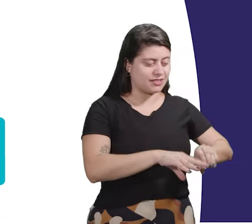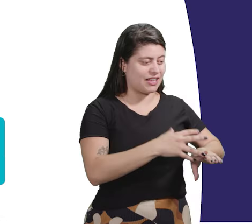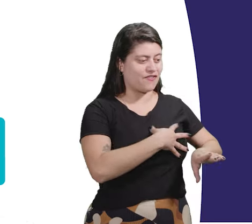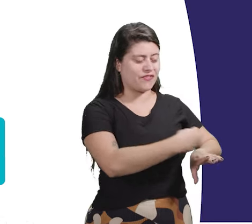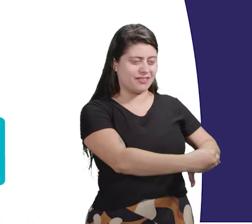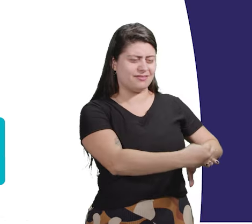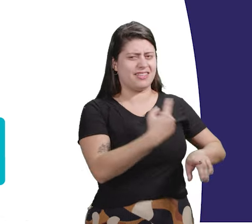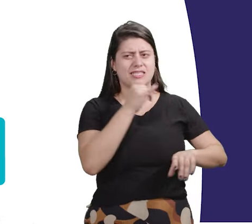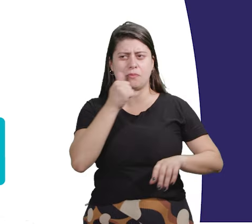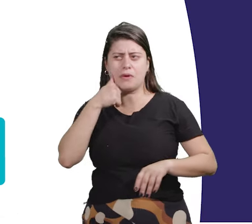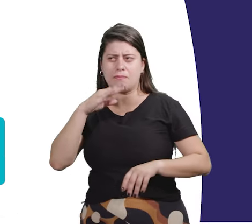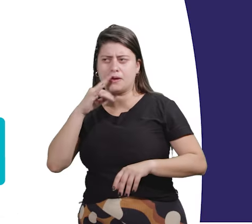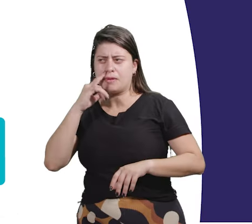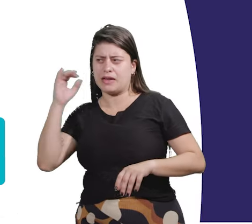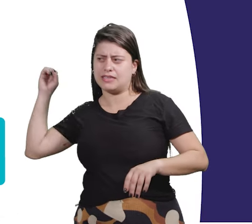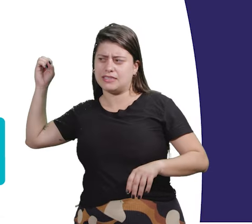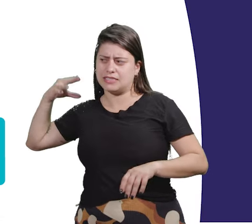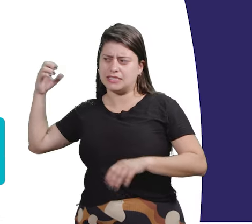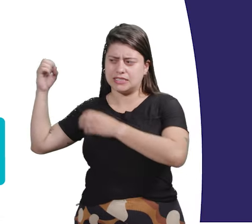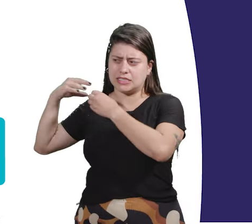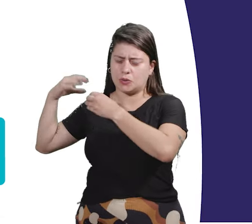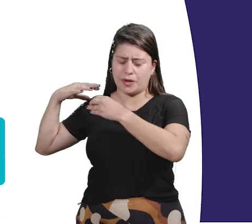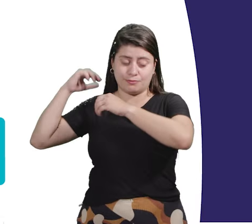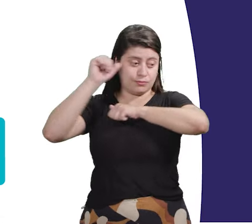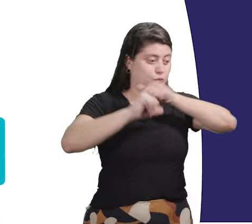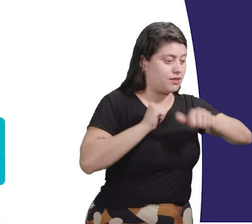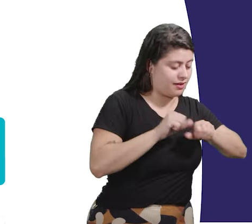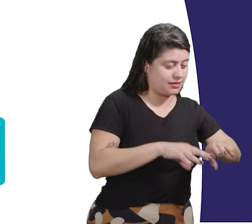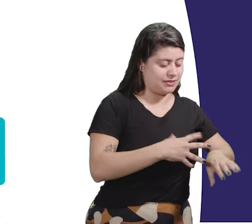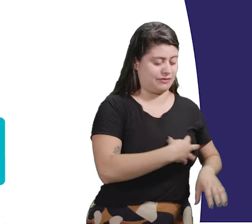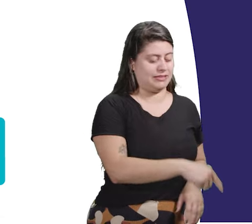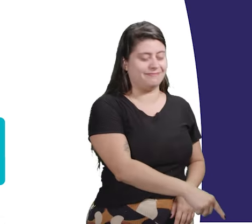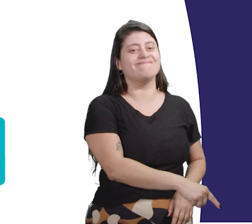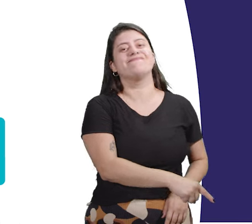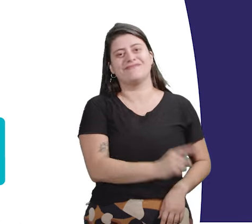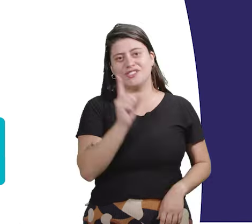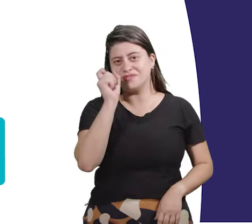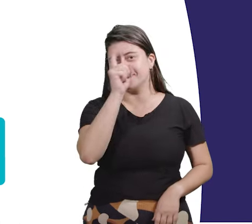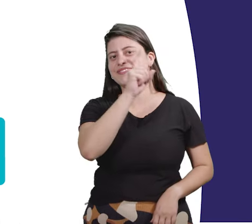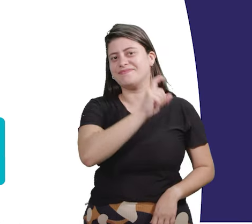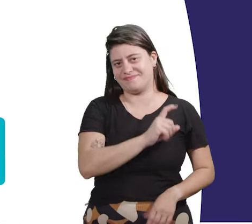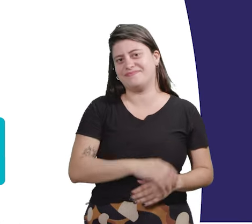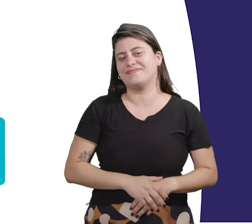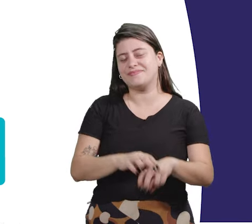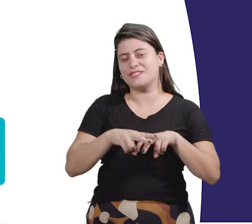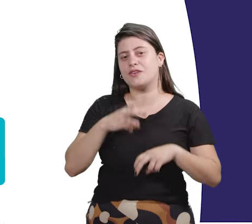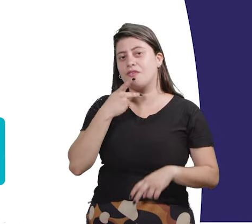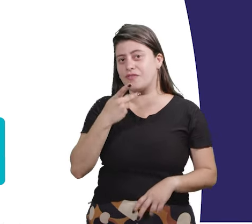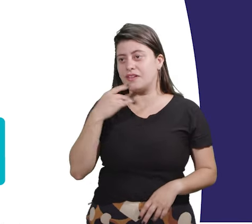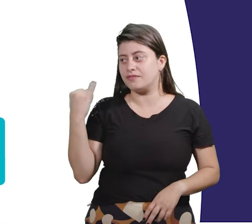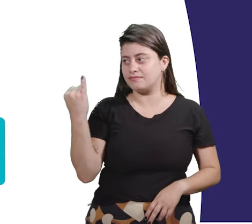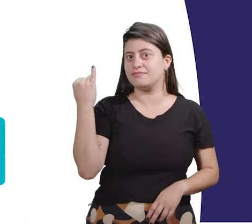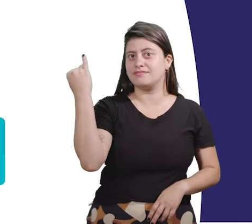maior desafio é esse. Por isso que é importante sempre se você tomou